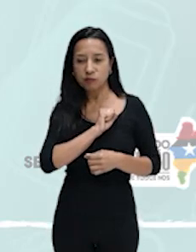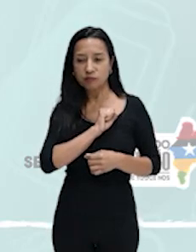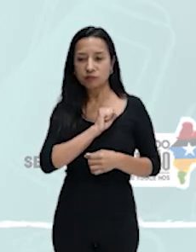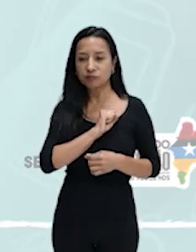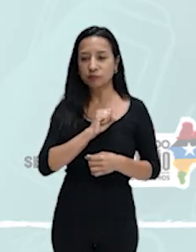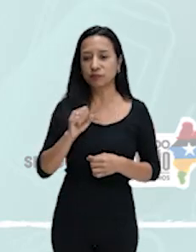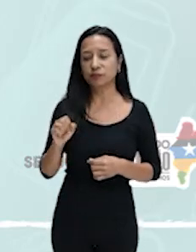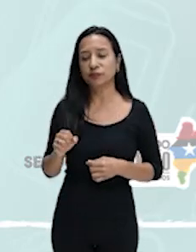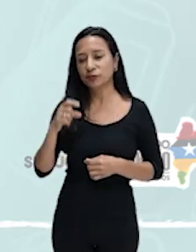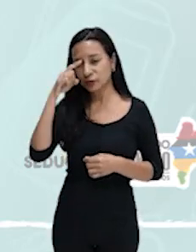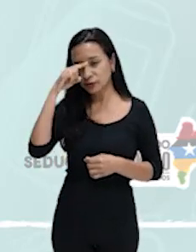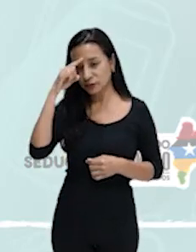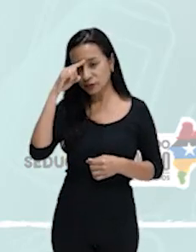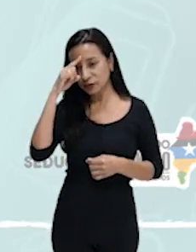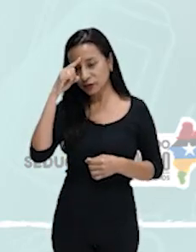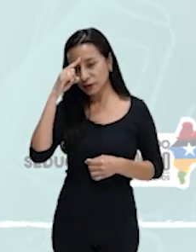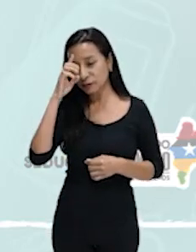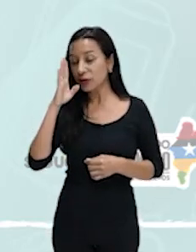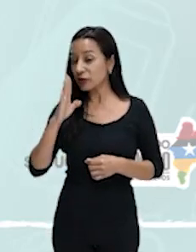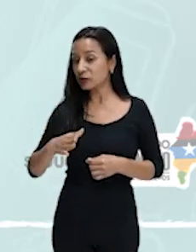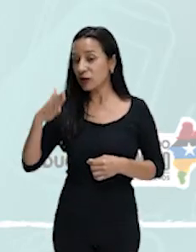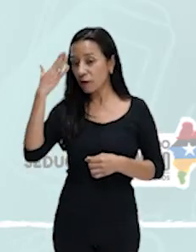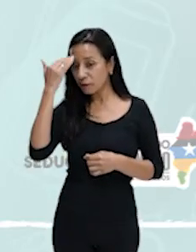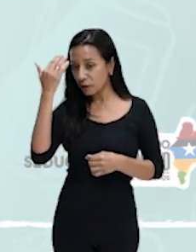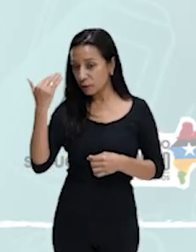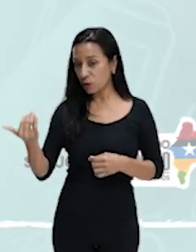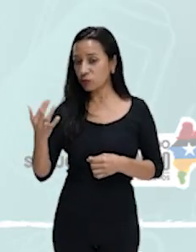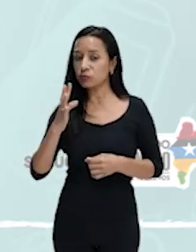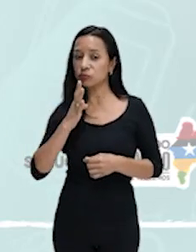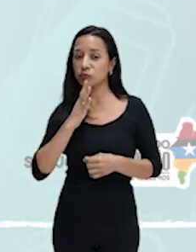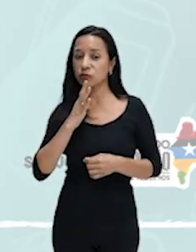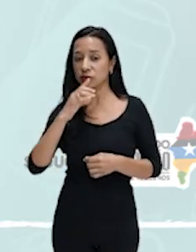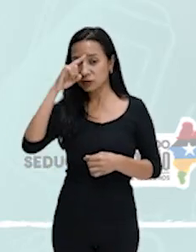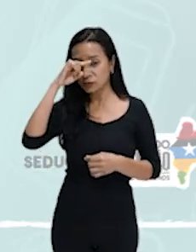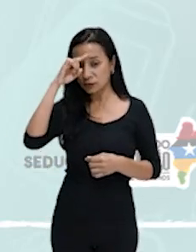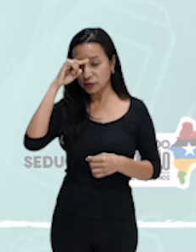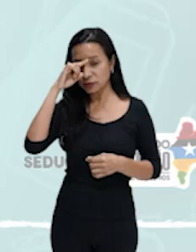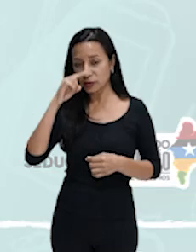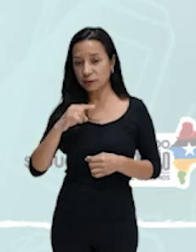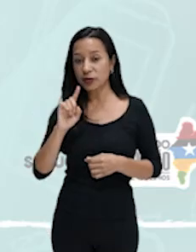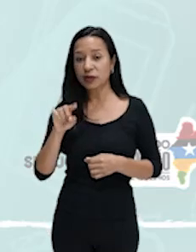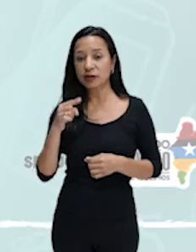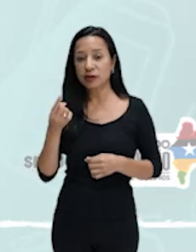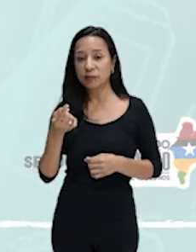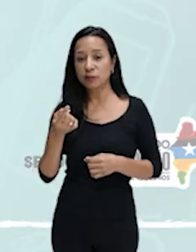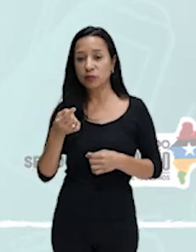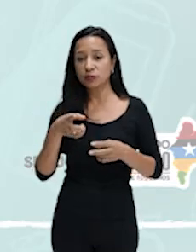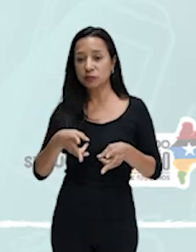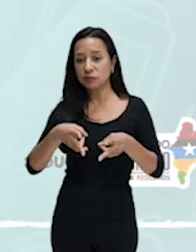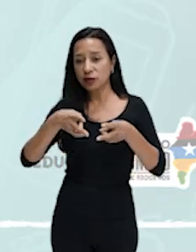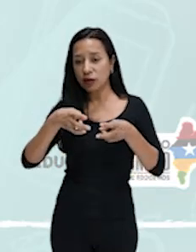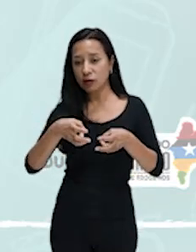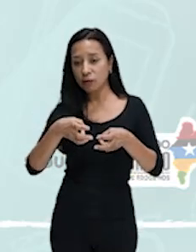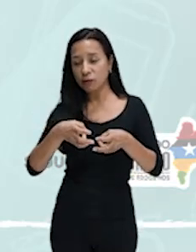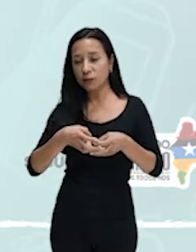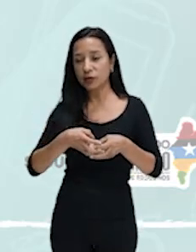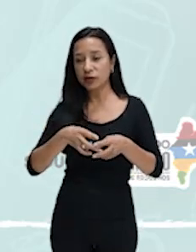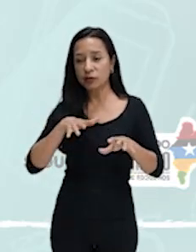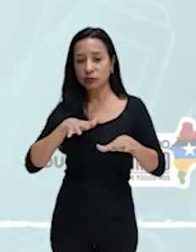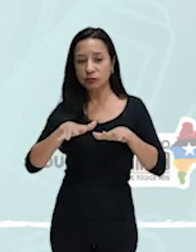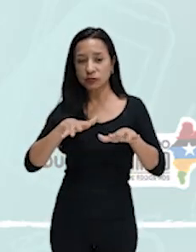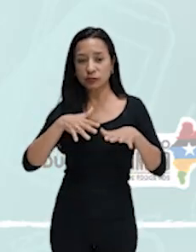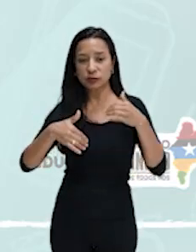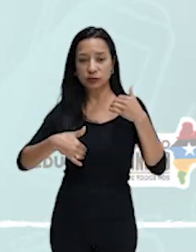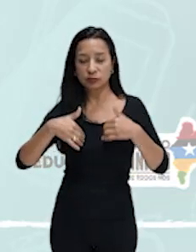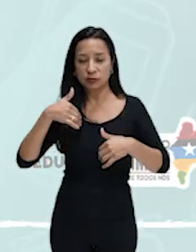era famoso quando eles se conheceram. Logo depois da artista recuperar os movimentos do seu corpo, Frida admirava